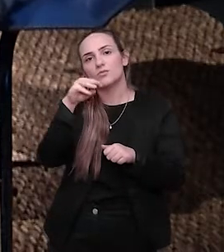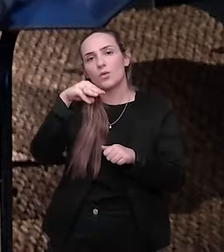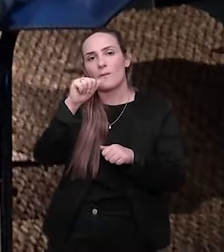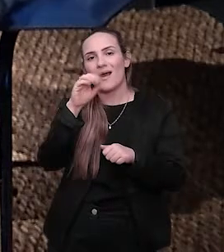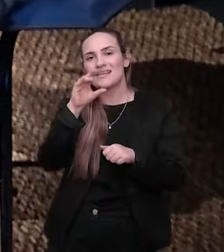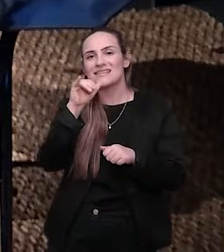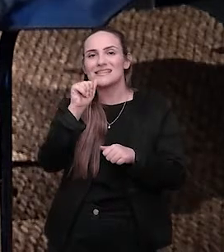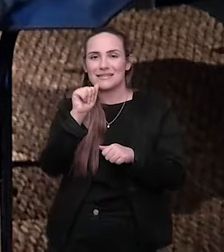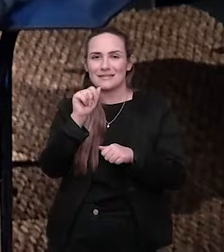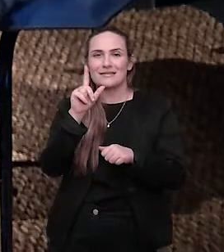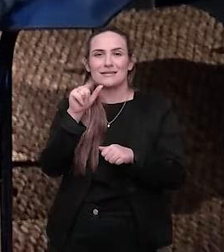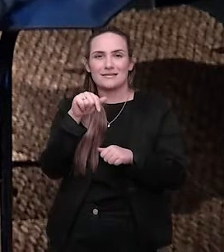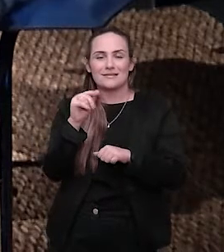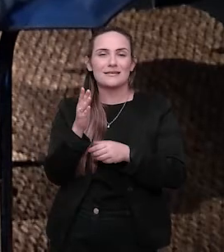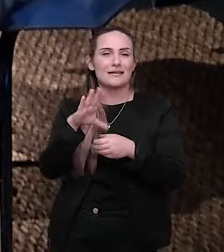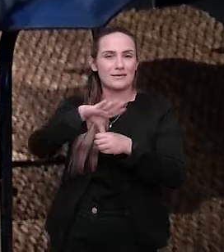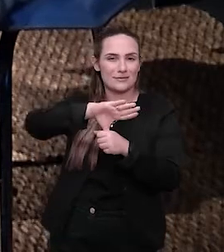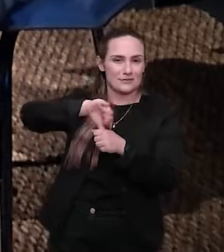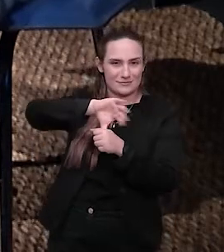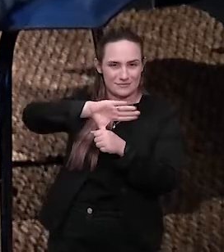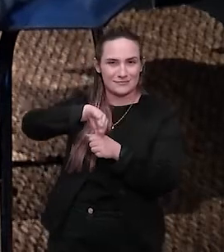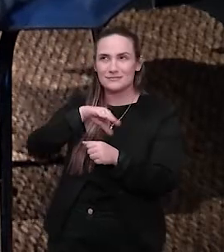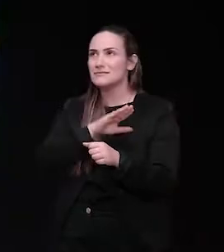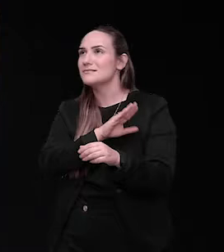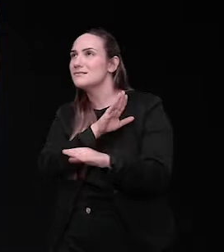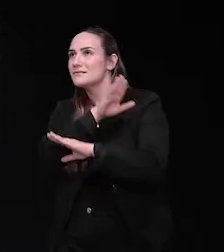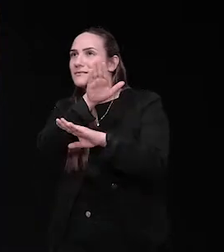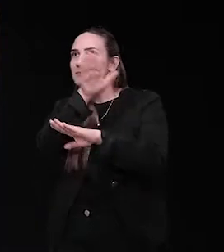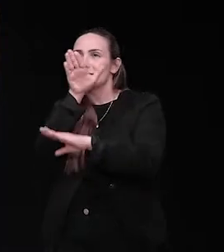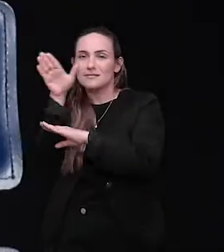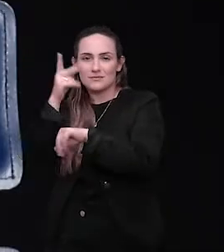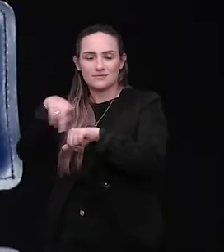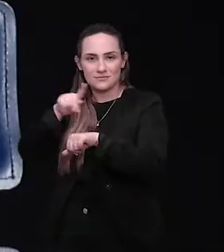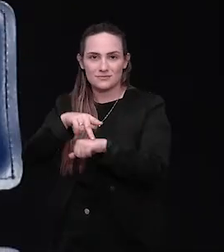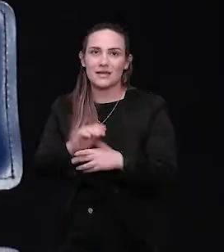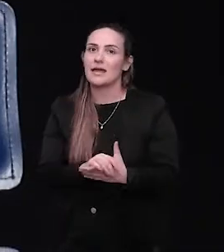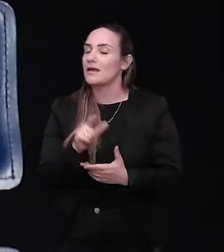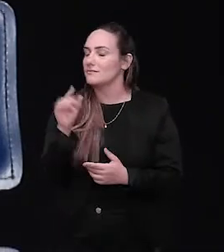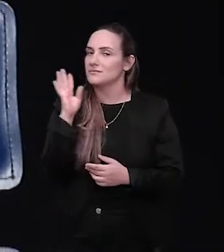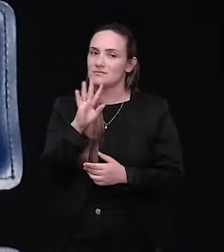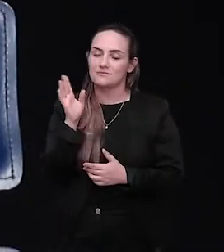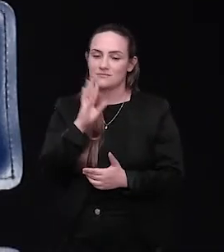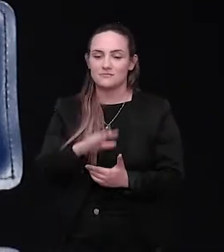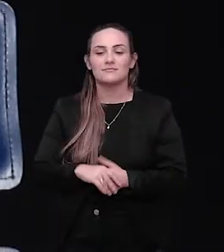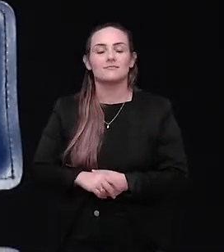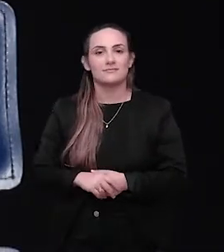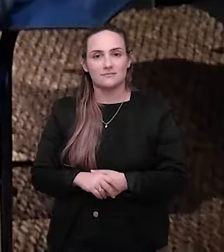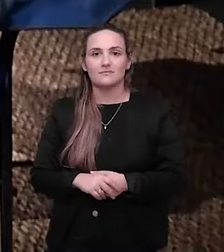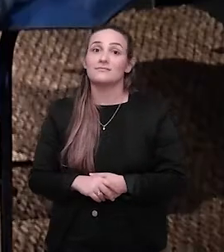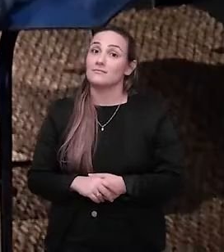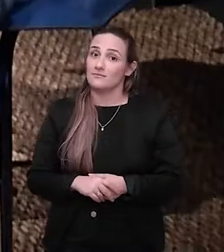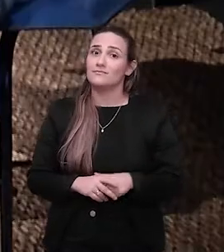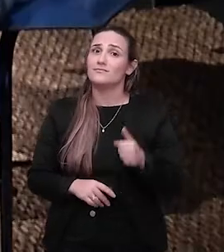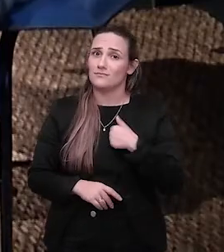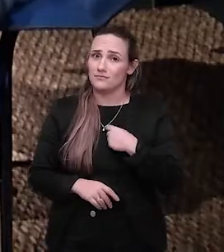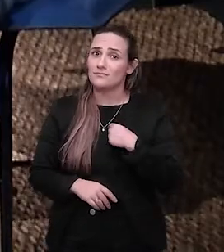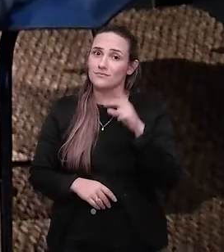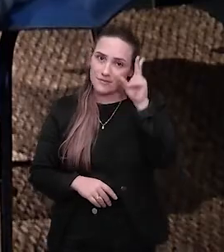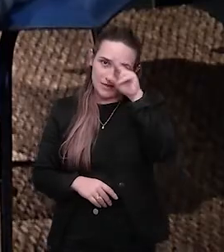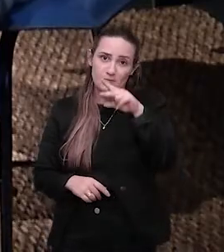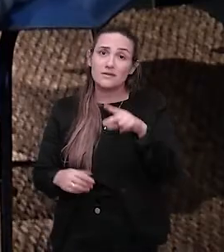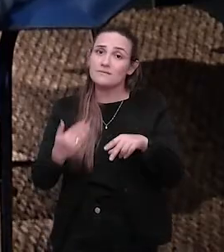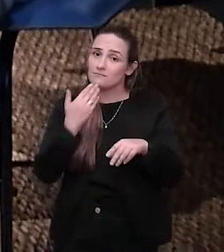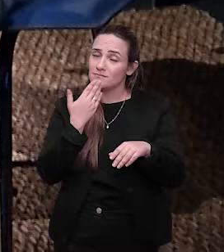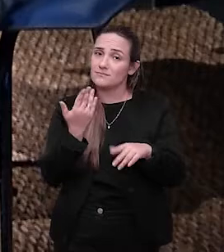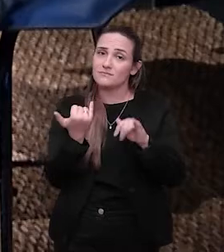diplomacia, Instituto Rio Branco. A gente vai mudando de ideias, como disse, porque era muito novo. E a carreira da diplomacia é muito bonita, muito né? legal. Muito